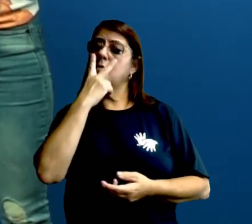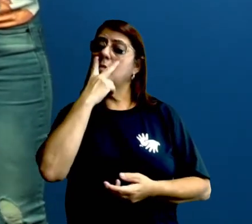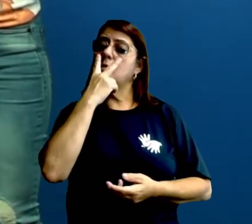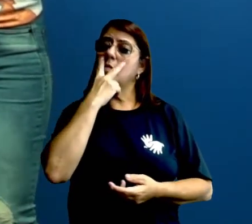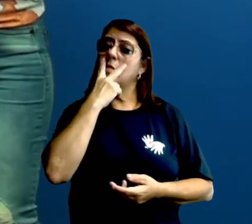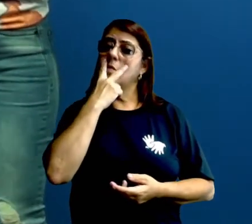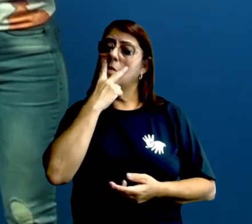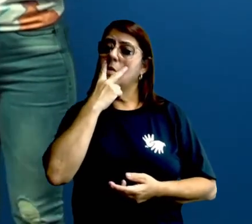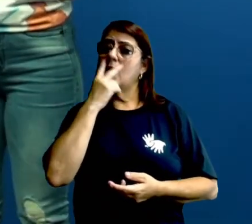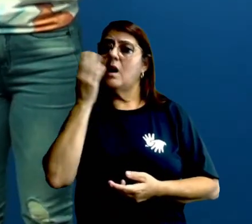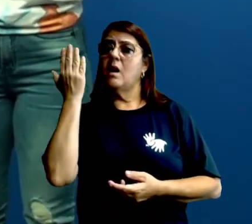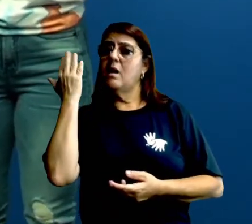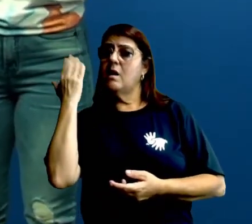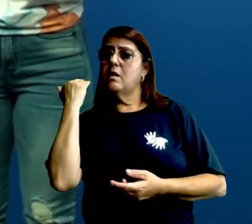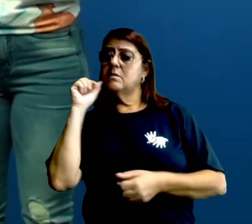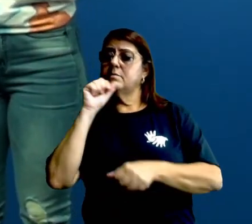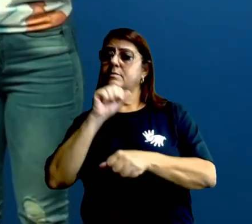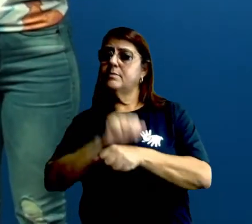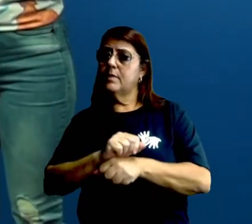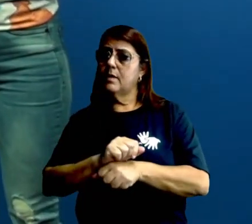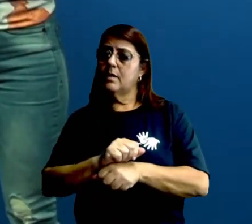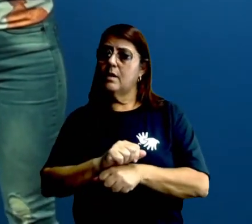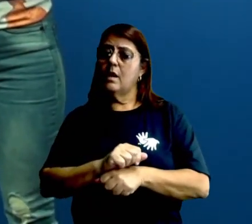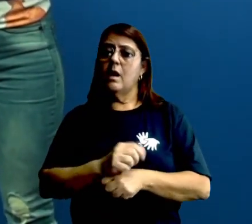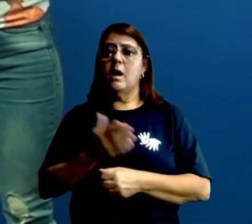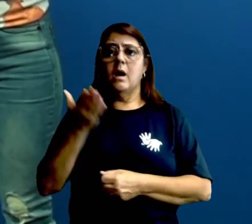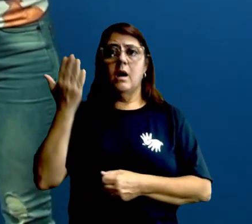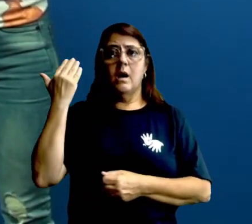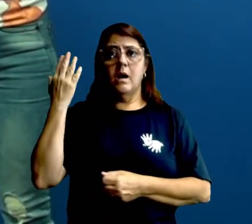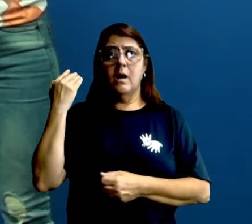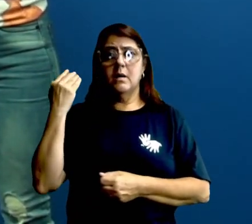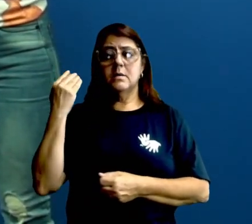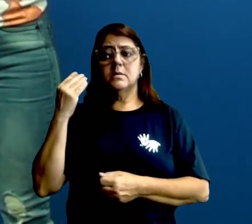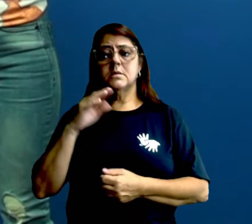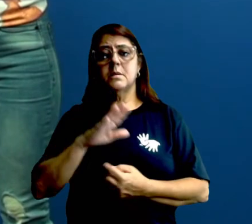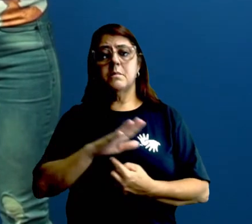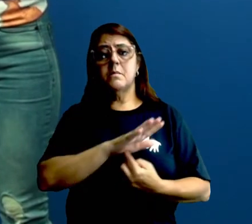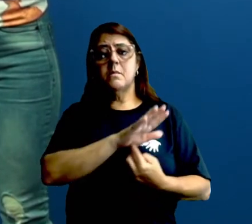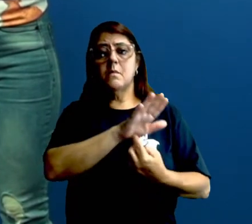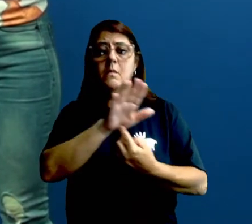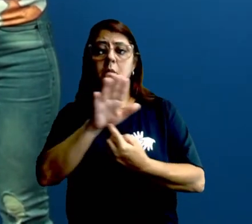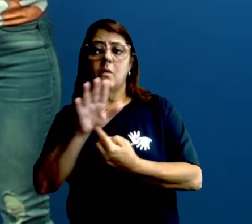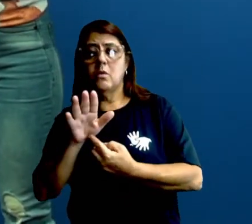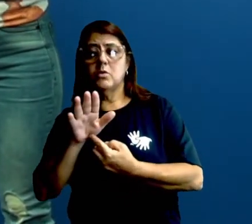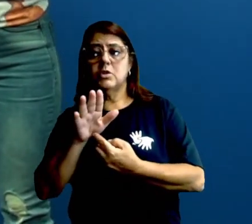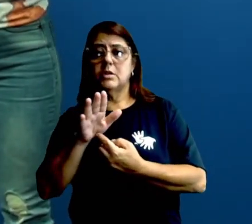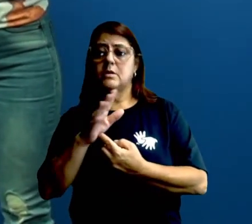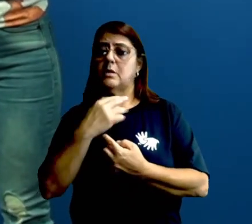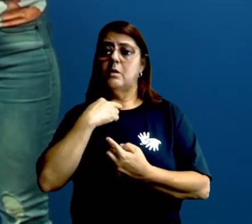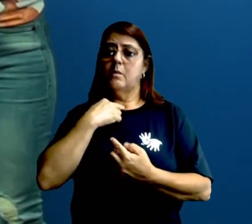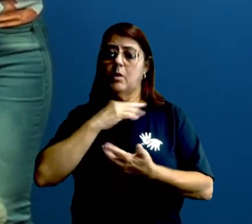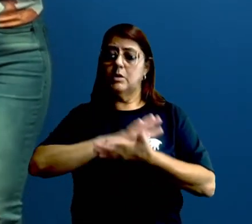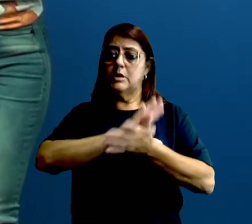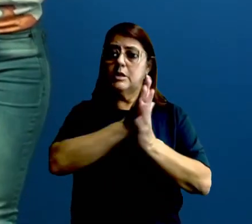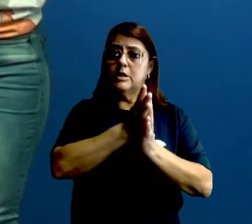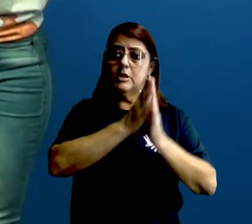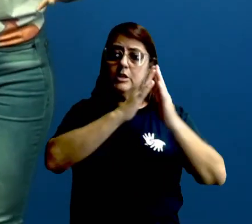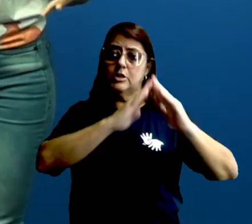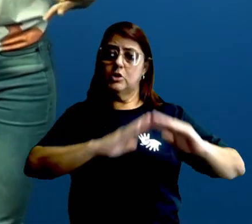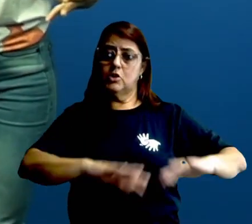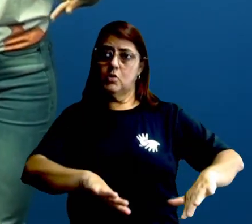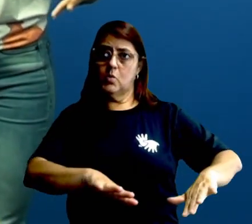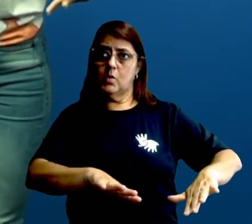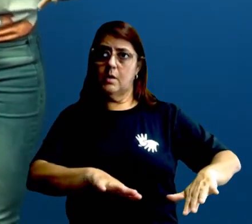cidade, ela pode ser tombada, ou ela já foi tombada, porque ela representa, ela não pode ser demolida, porque